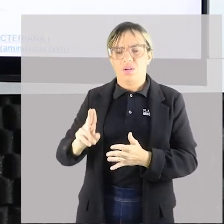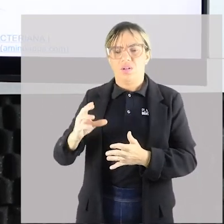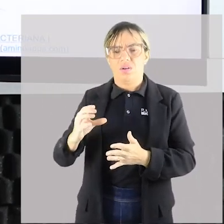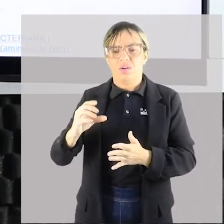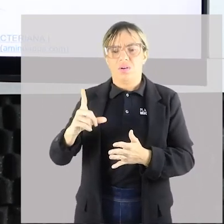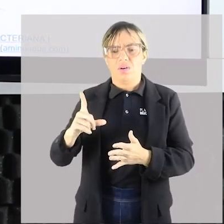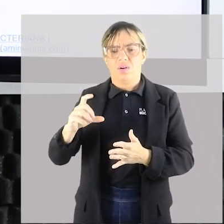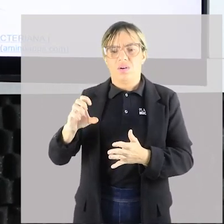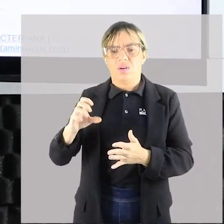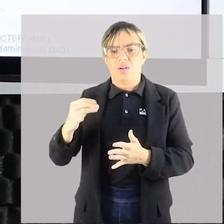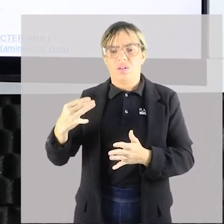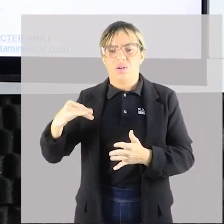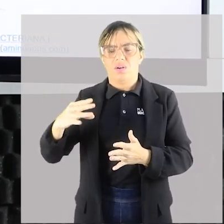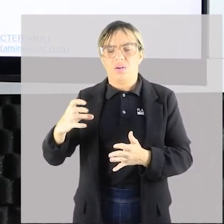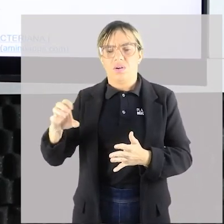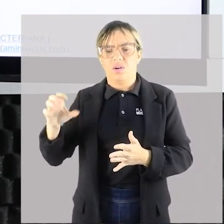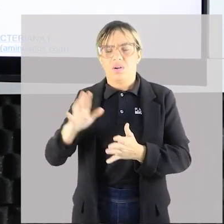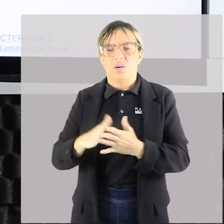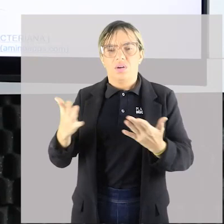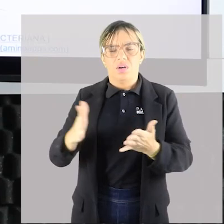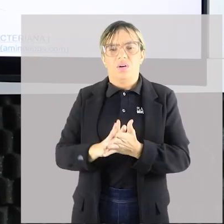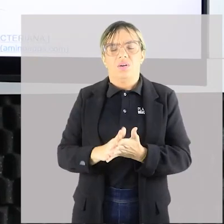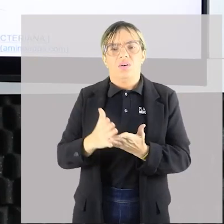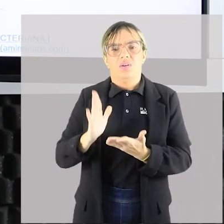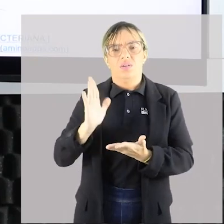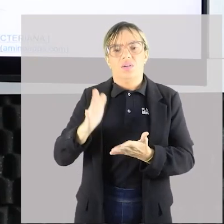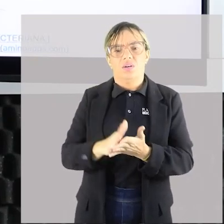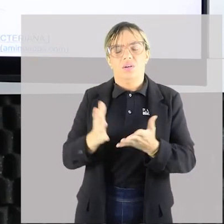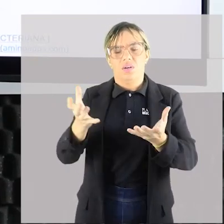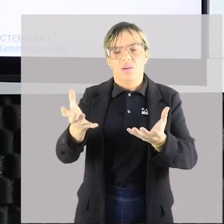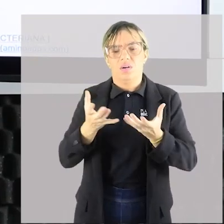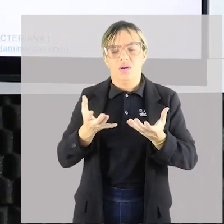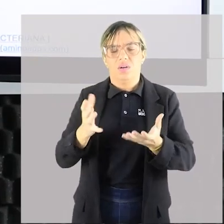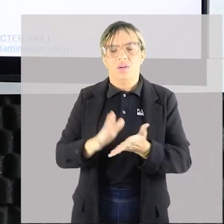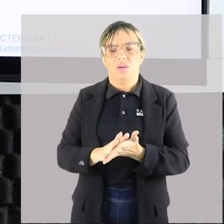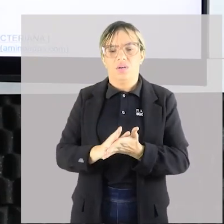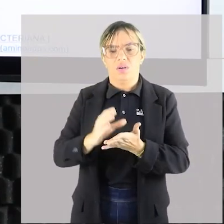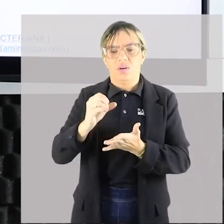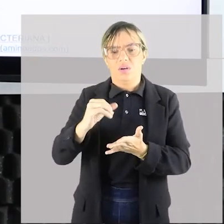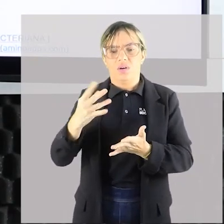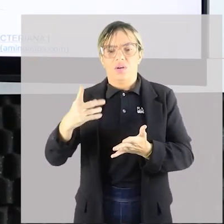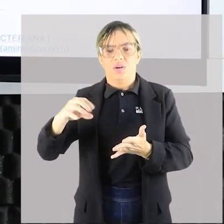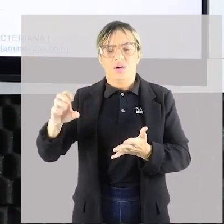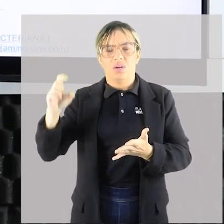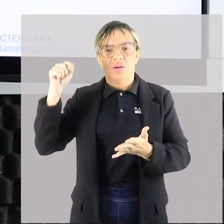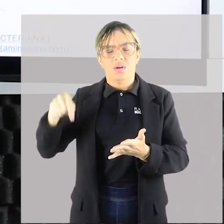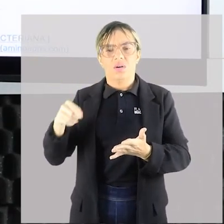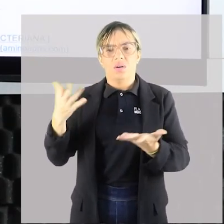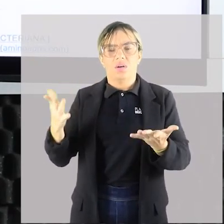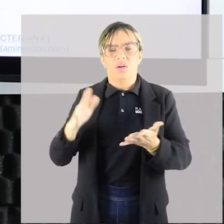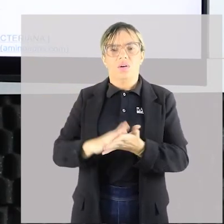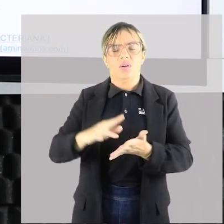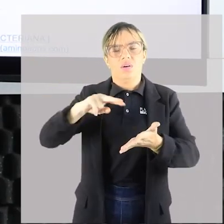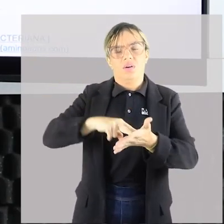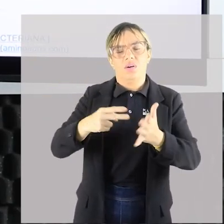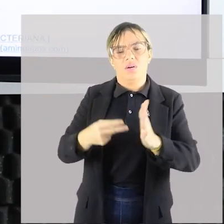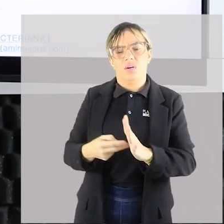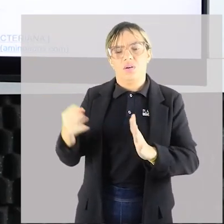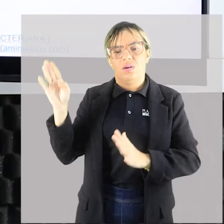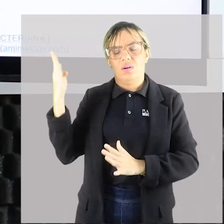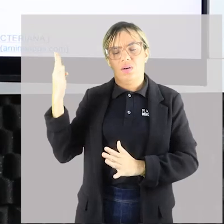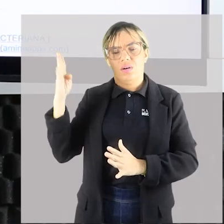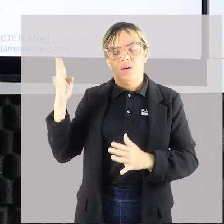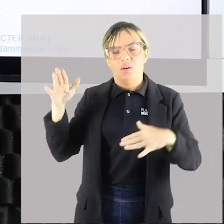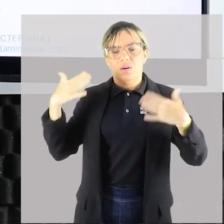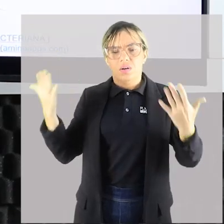E aí eu já quero que você, né, anote aí que esse oide na biologia, geralmente ele